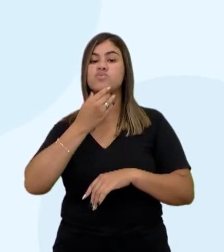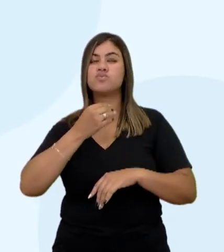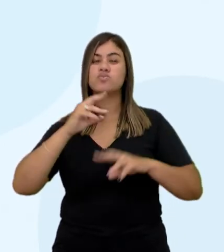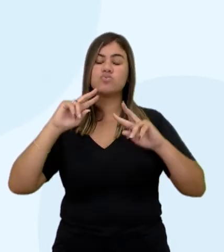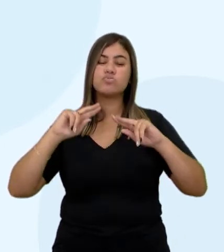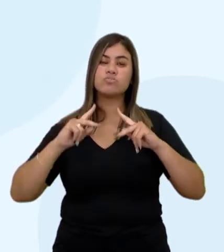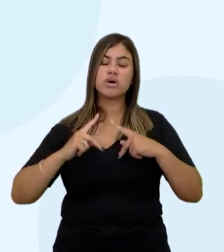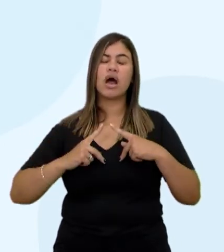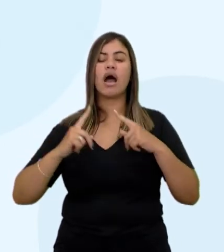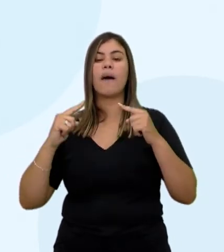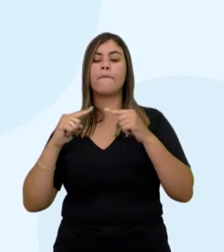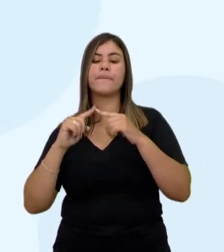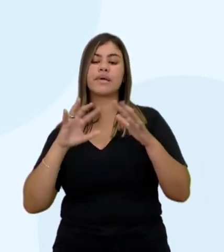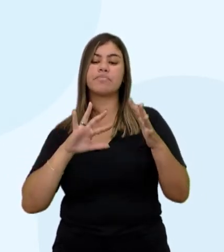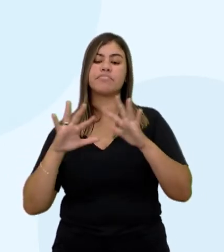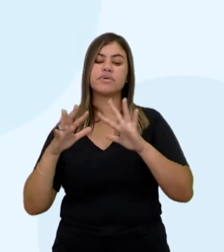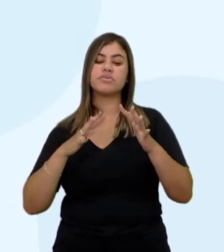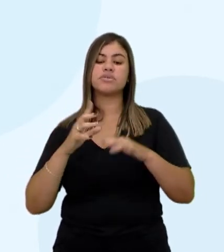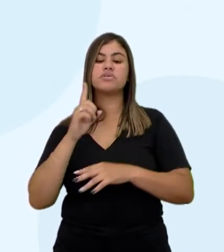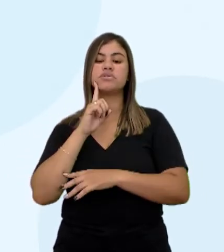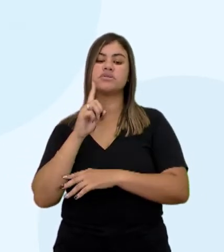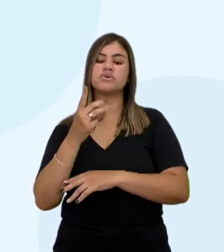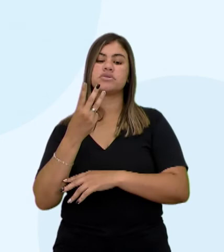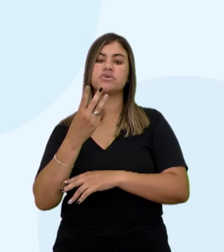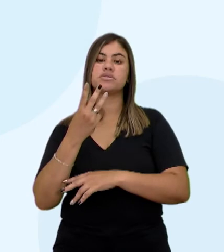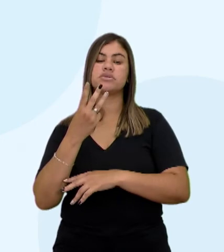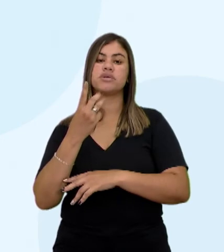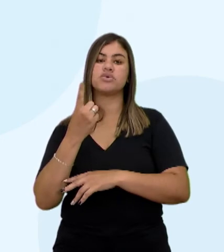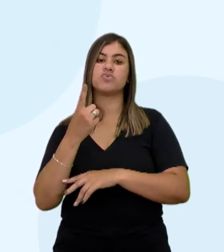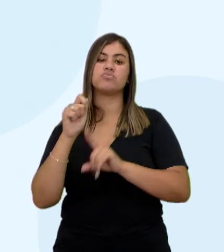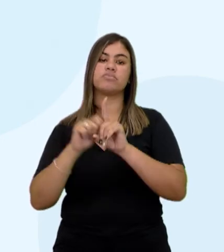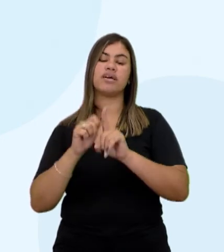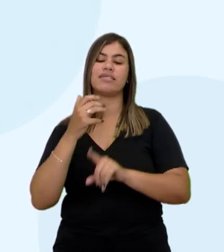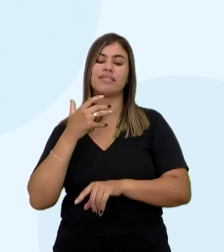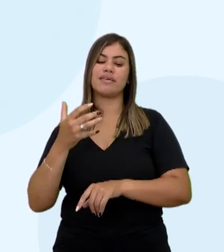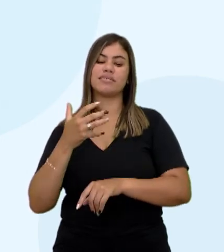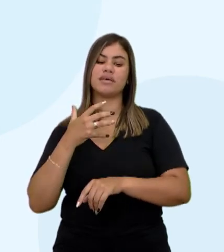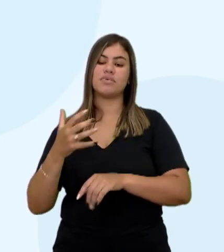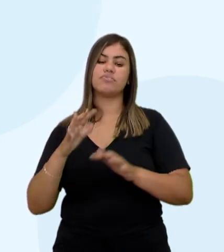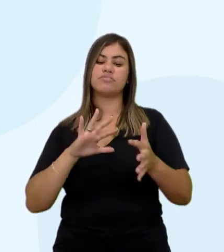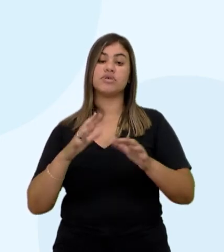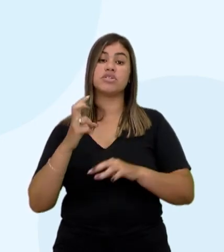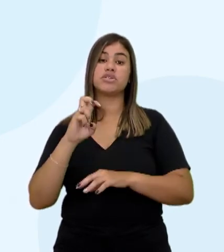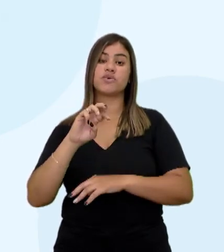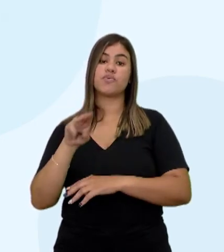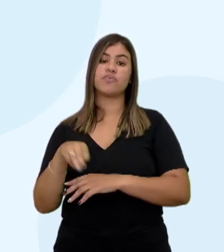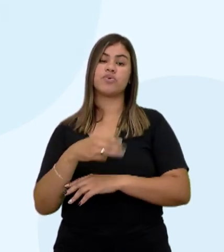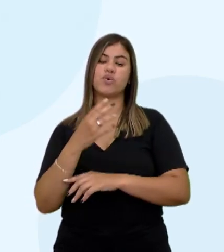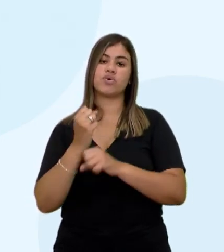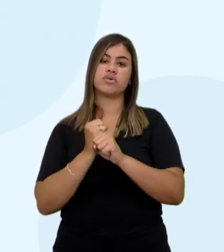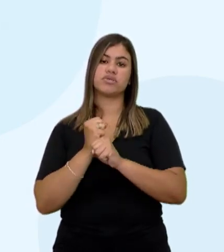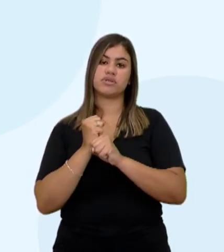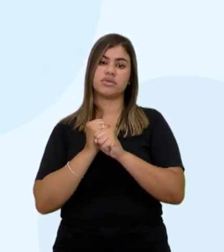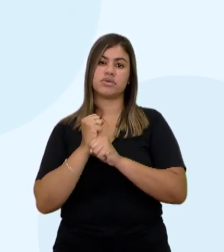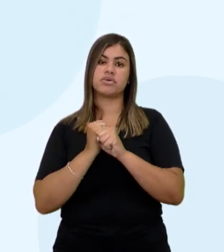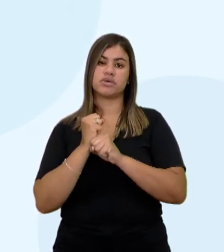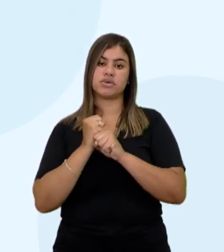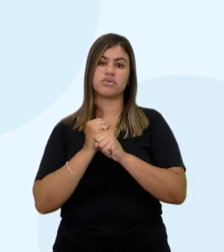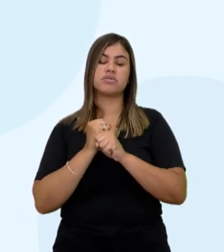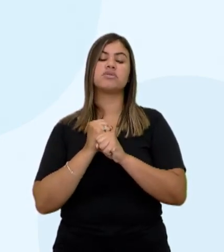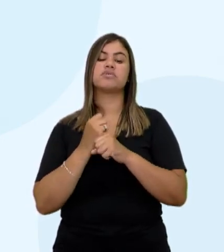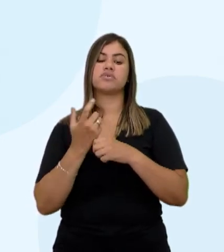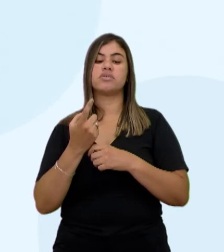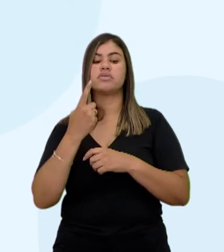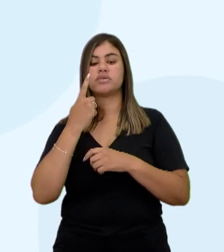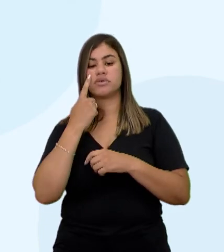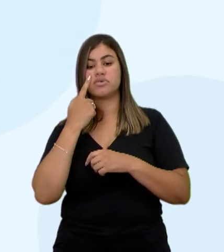que é aproximadamente 5 milhões de anos. E aí nós temos aí também o aumento da diversificação de formas de vida marinha em